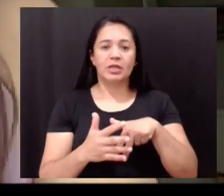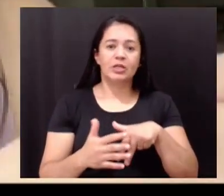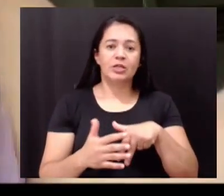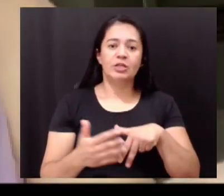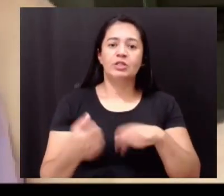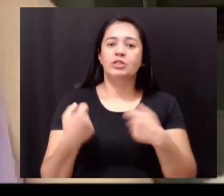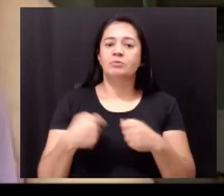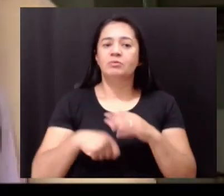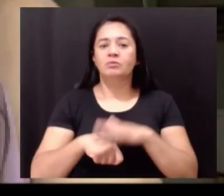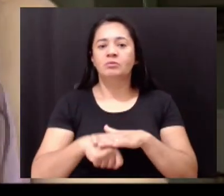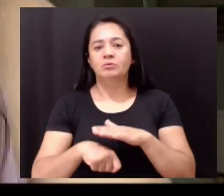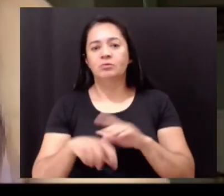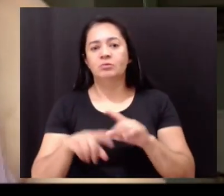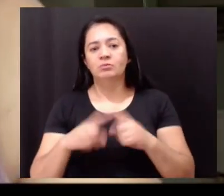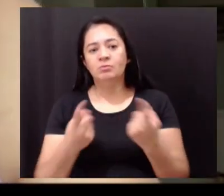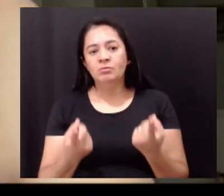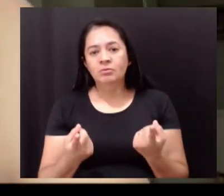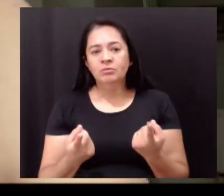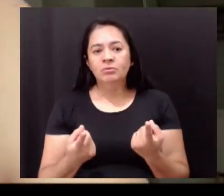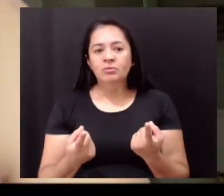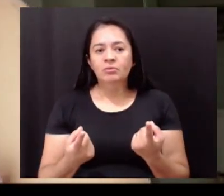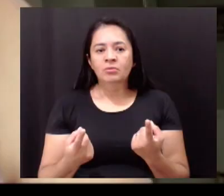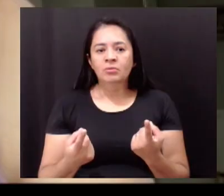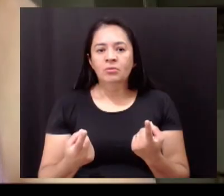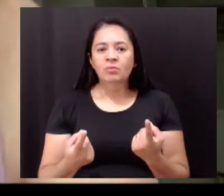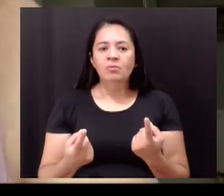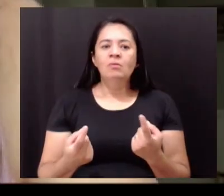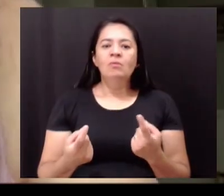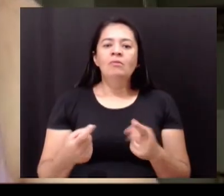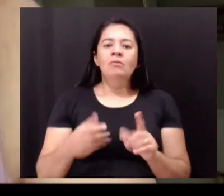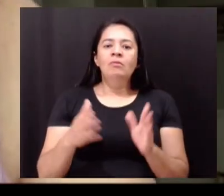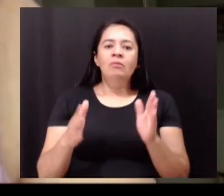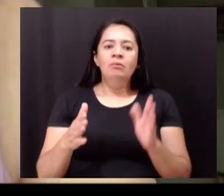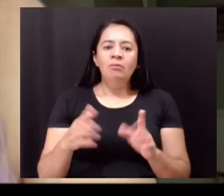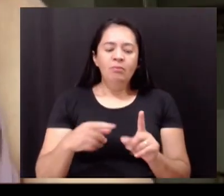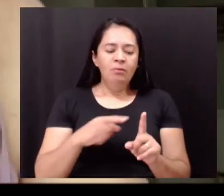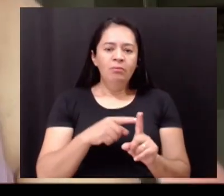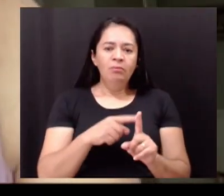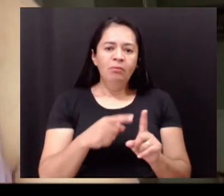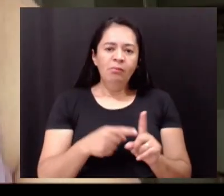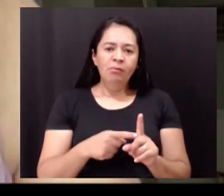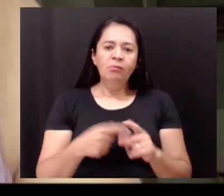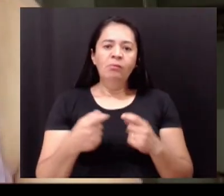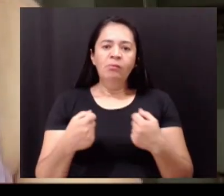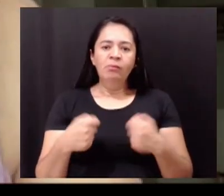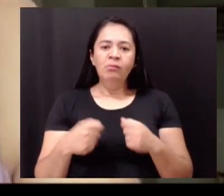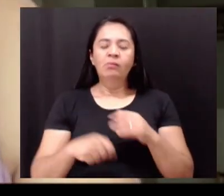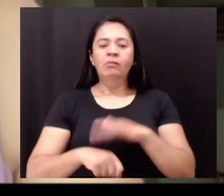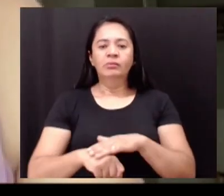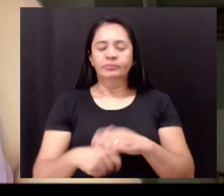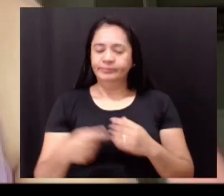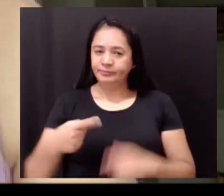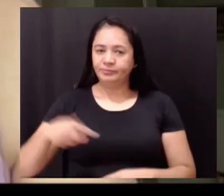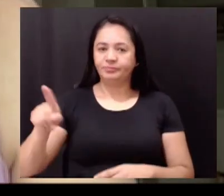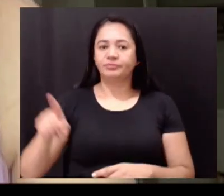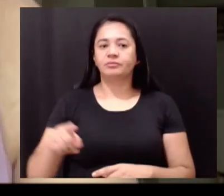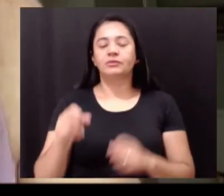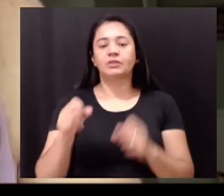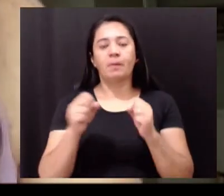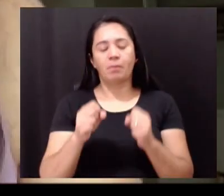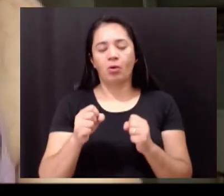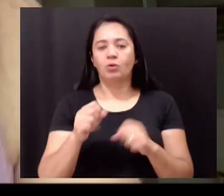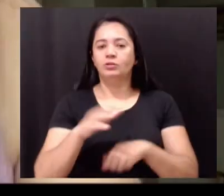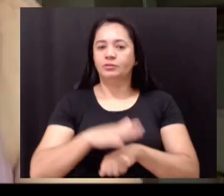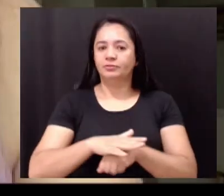período que deveria coletar o seu Papa Nicolau, vá ao médico, consulte. Isso é disponível no SUS. É